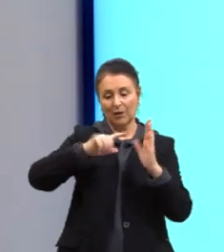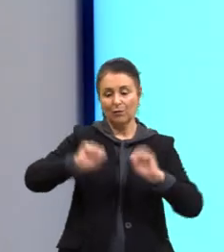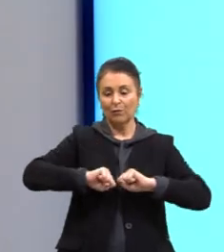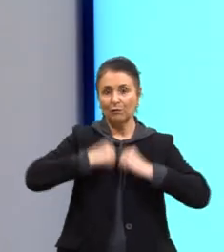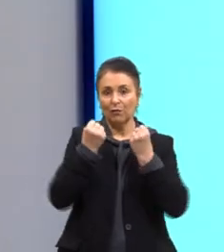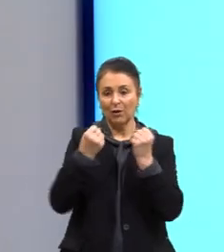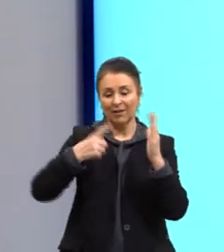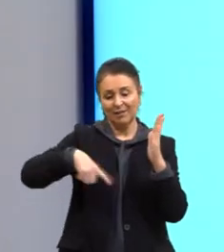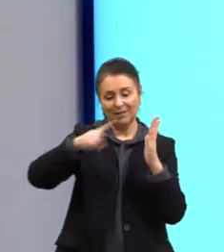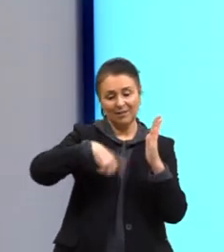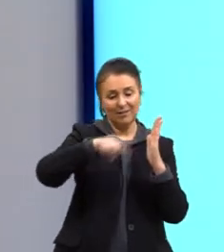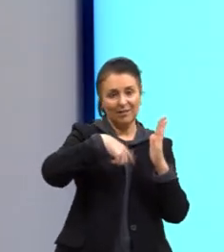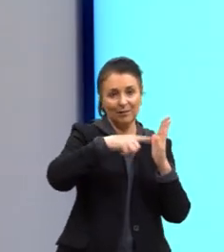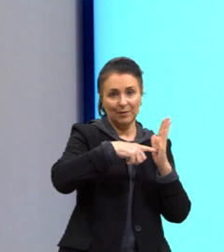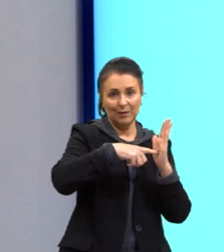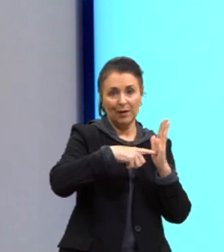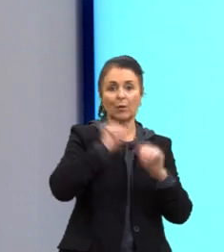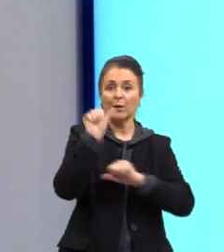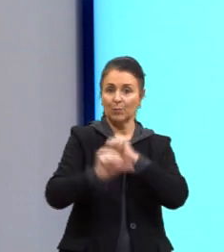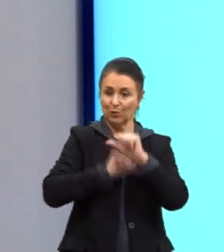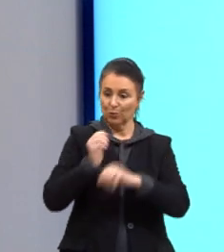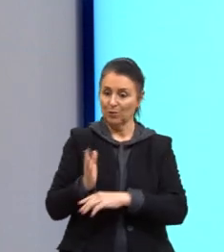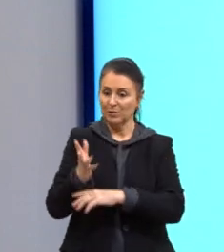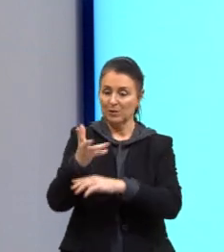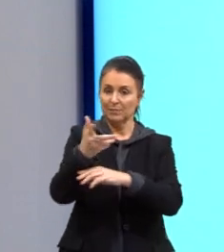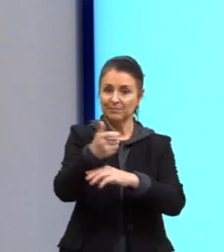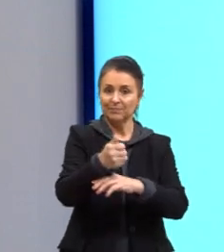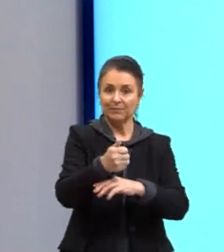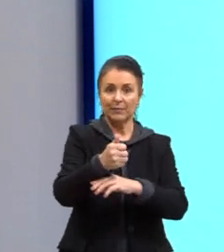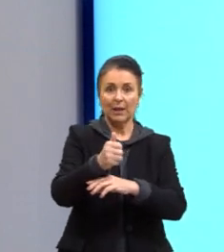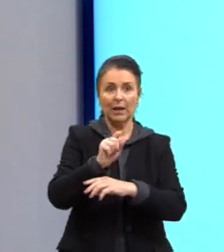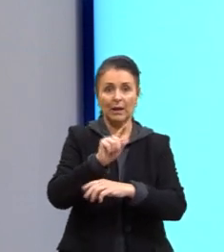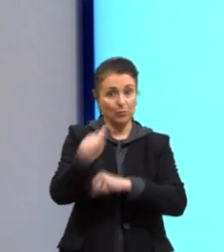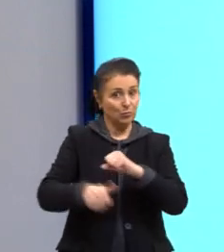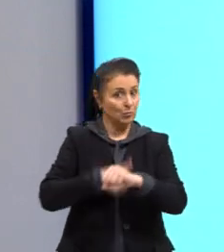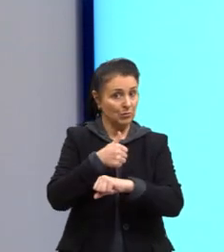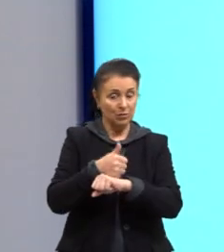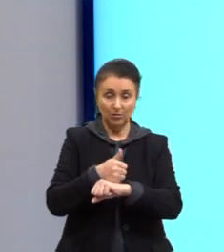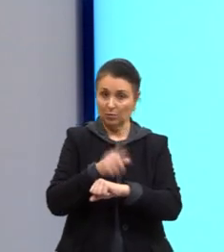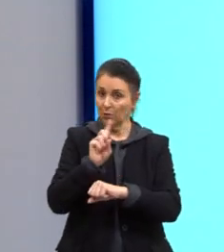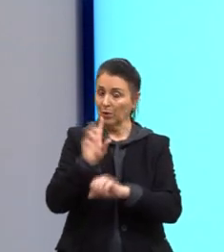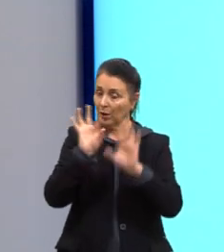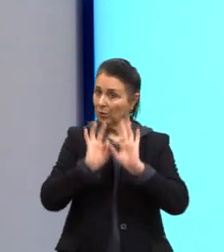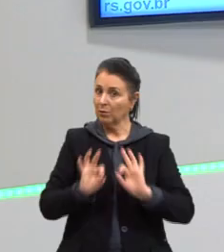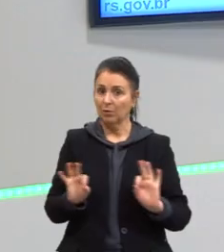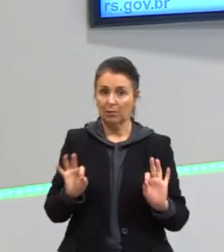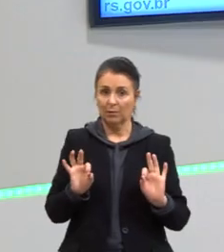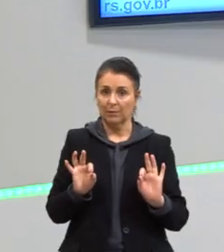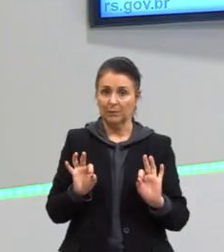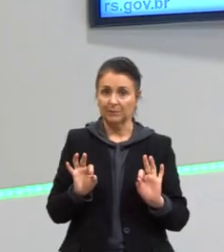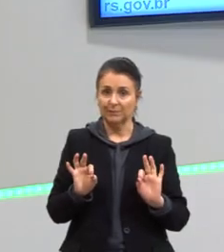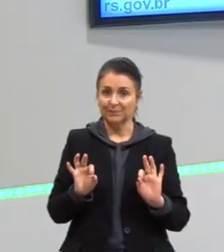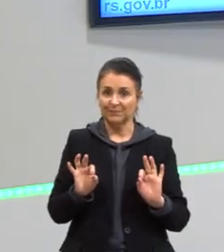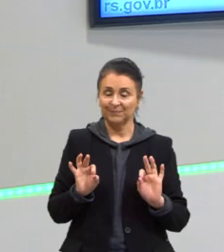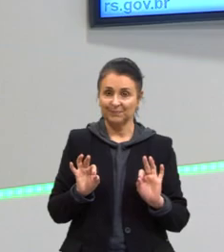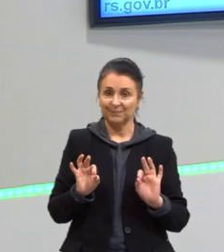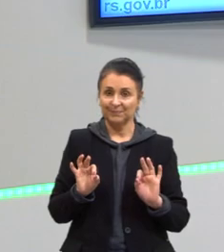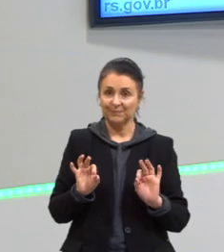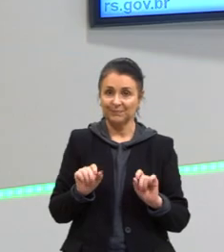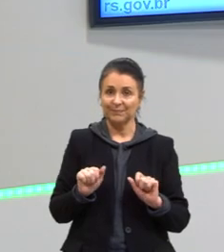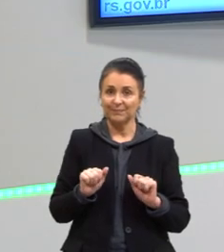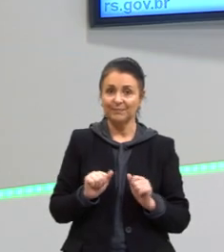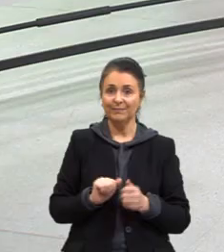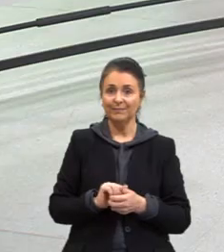tem uma mudança na aceleração uma substituição não é uma aceleração normal Tá certo